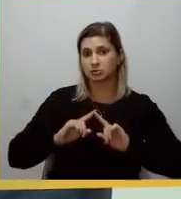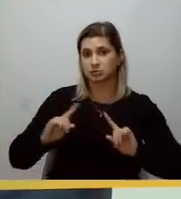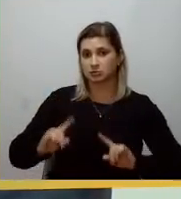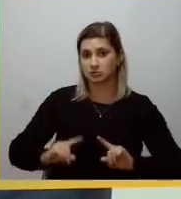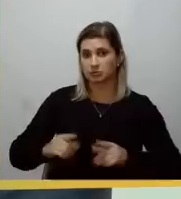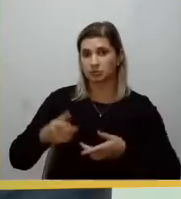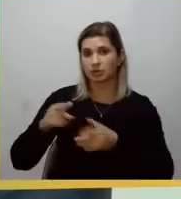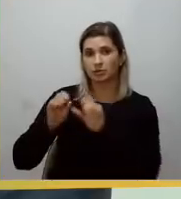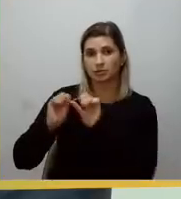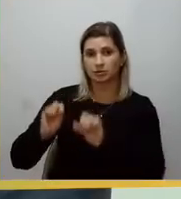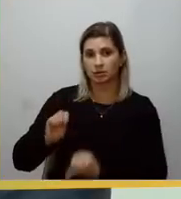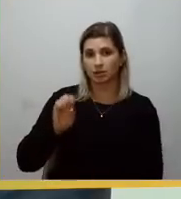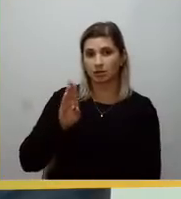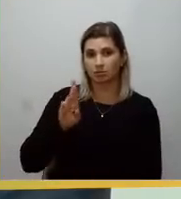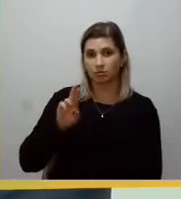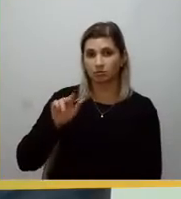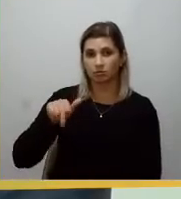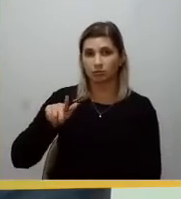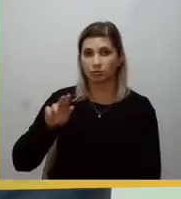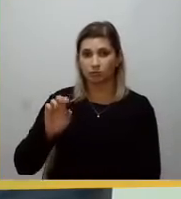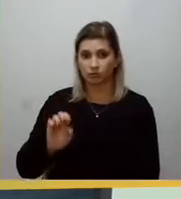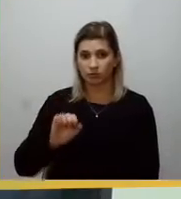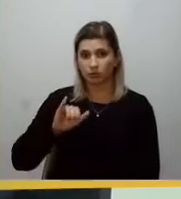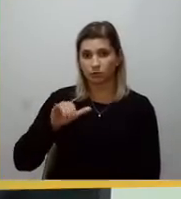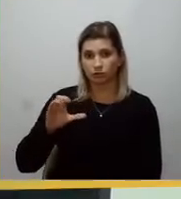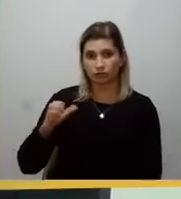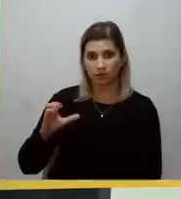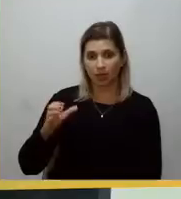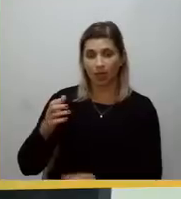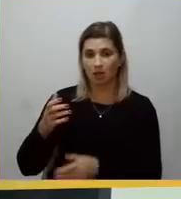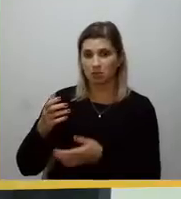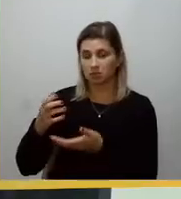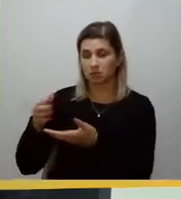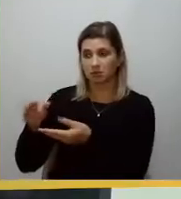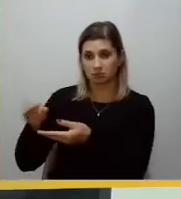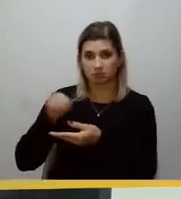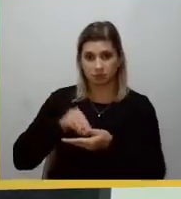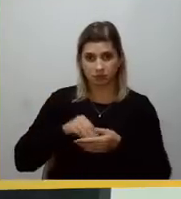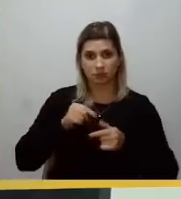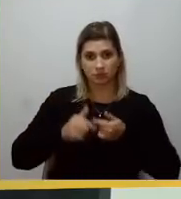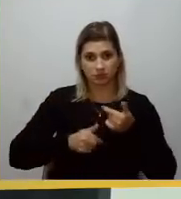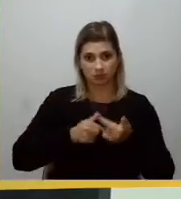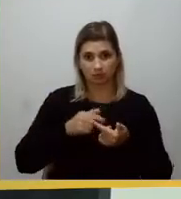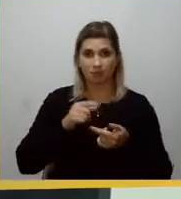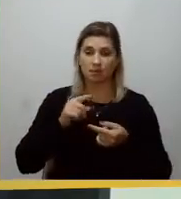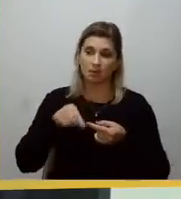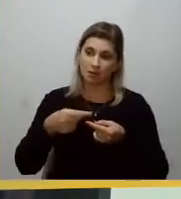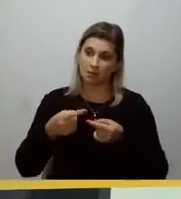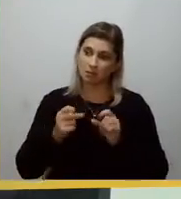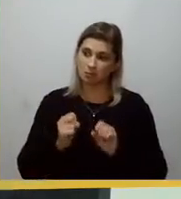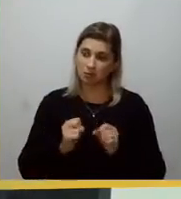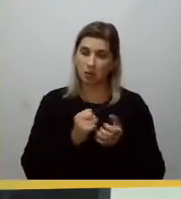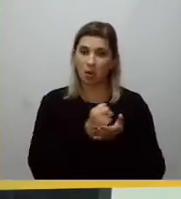Campos Novos, de Joaçaba, eles vieram aqui prestar um serviço. Depois, talvez, tenham contratado as empresas, algum